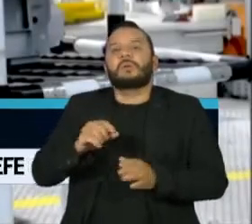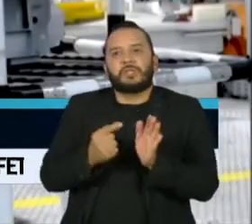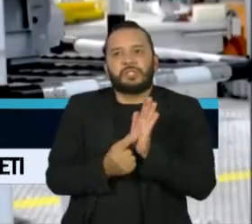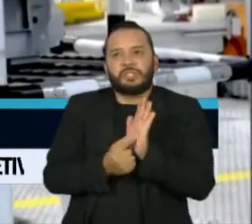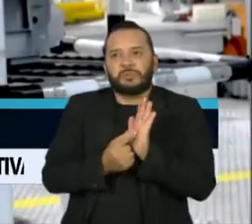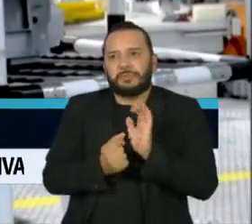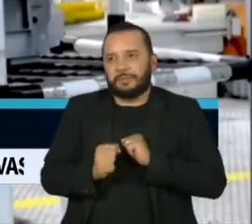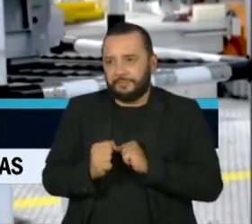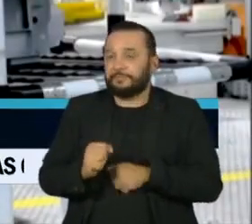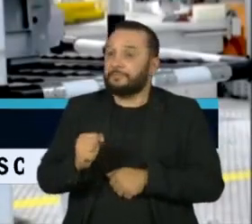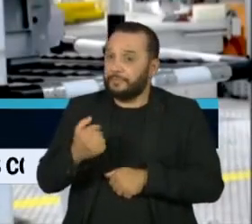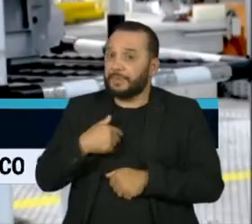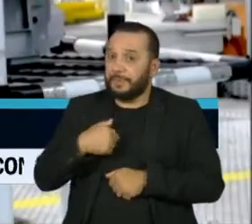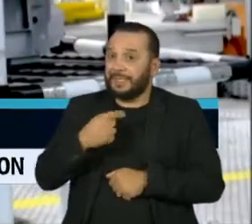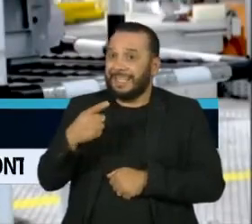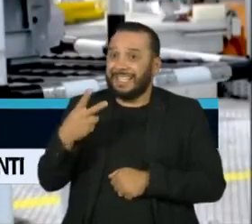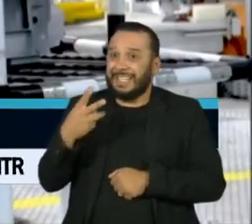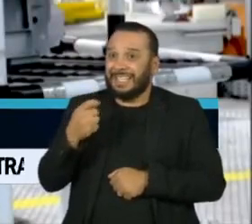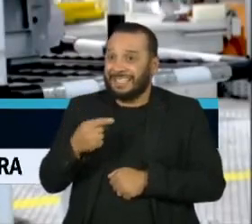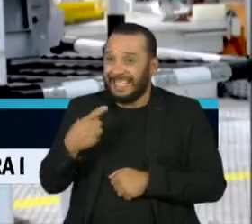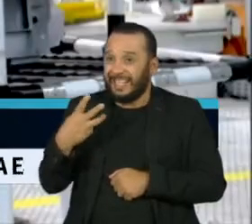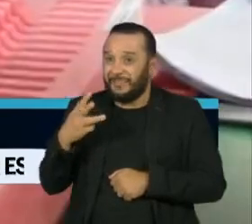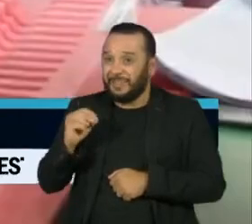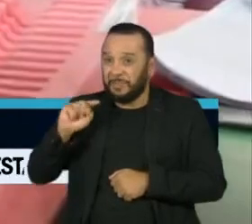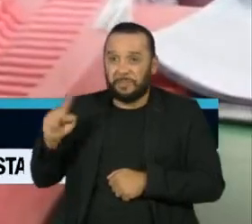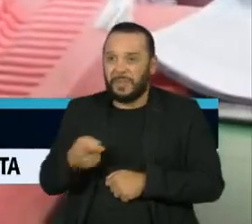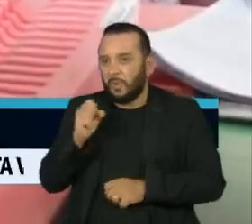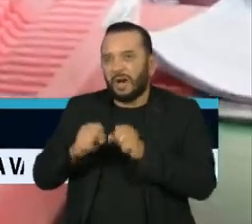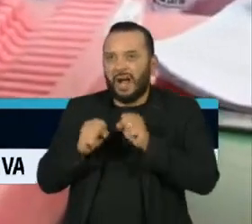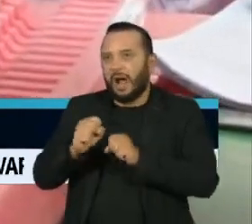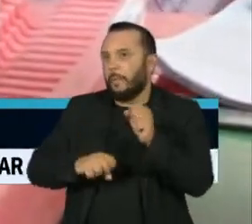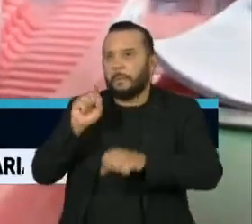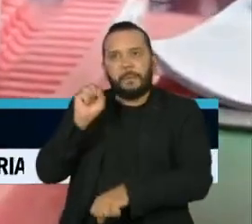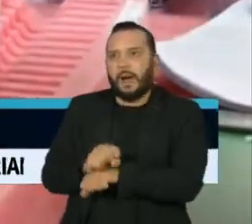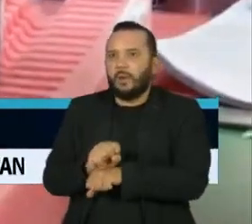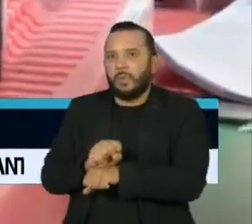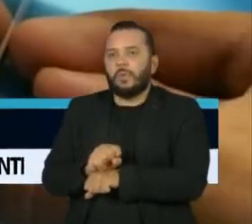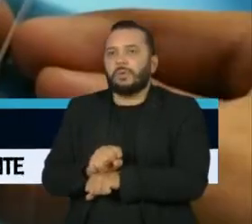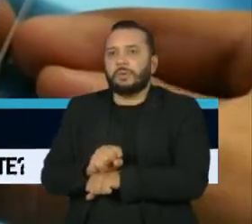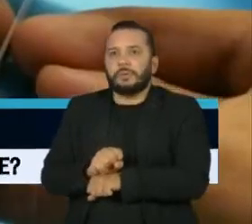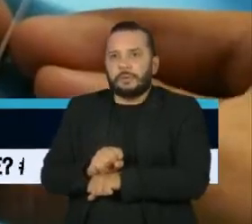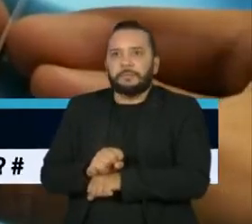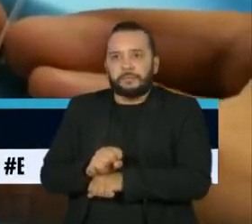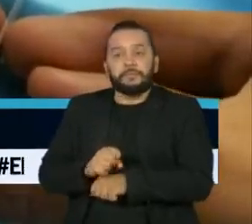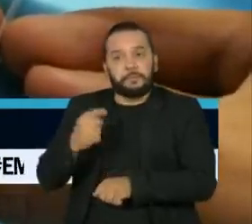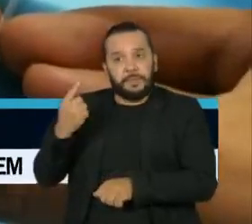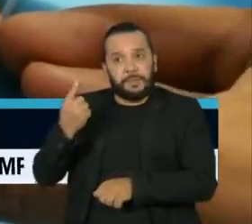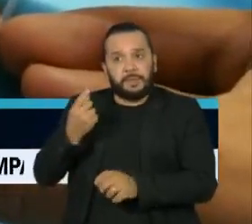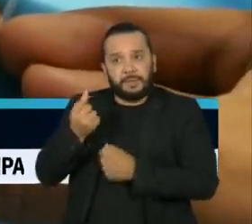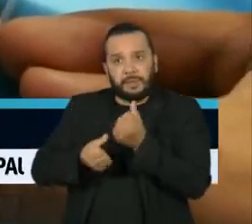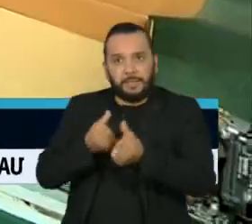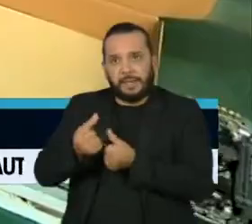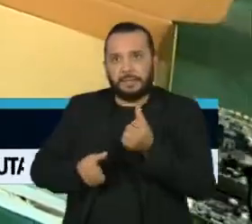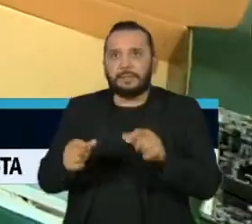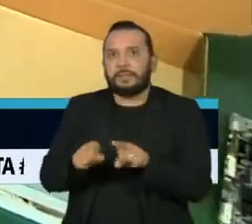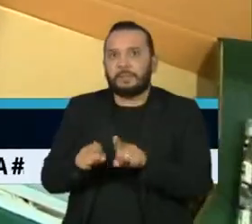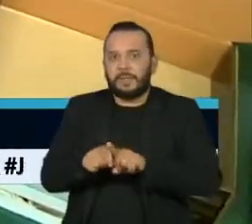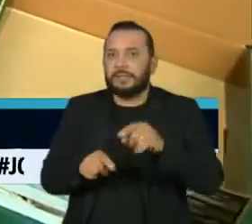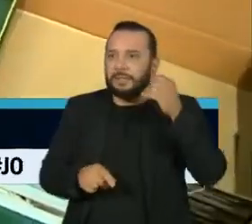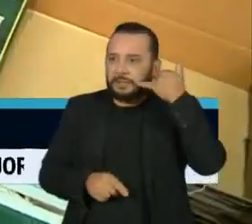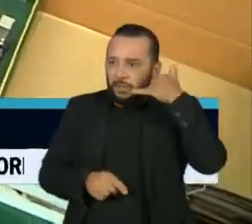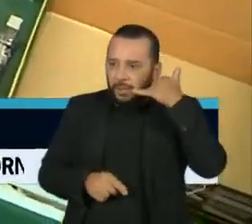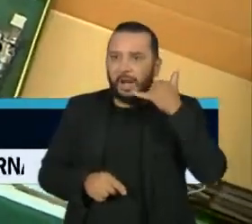mil veículos deixaram de ser produzidos no primeiro semestre. A indústria de eletroeletrônicos também enfrenta dificuldades.